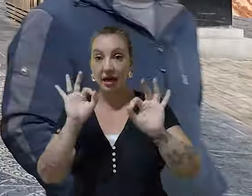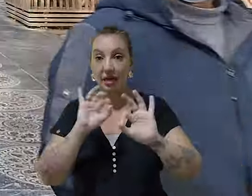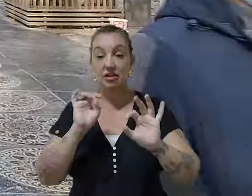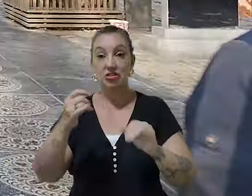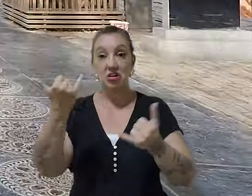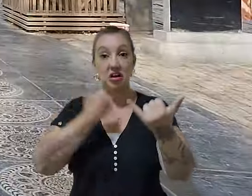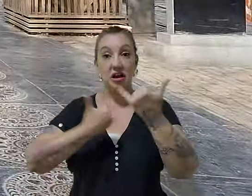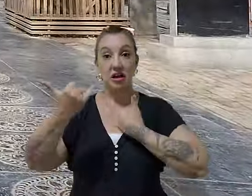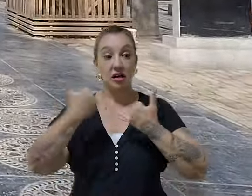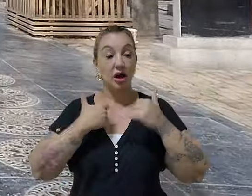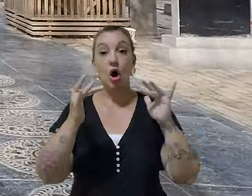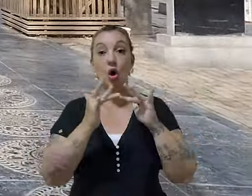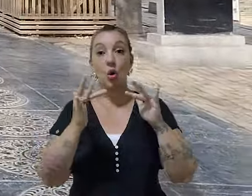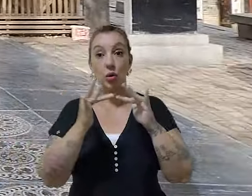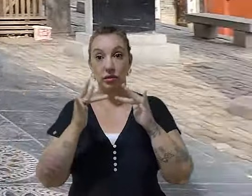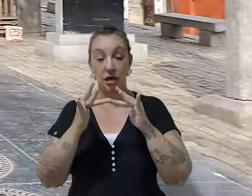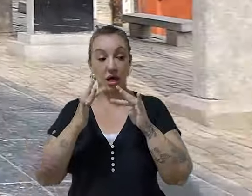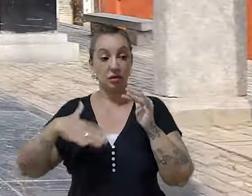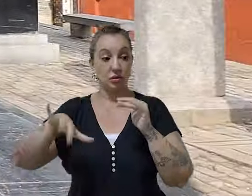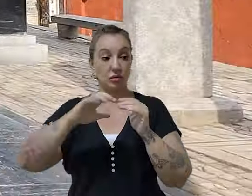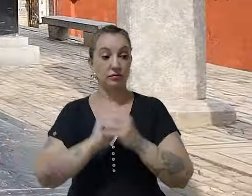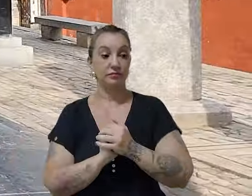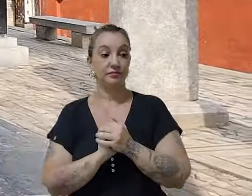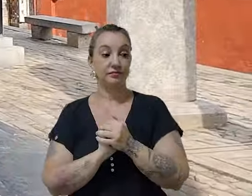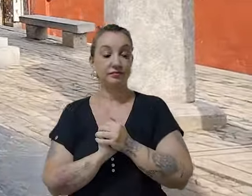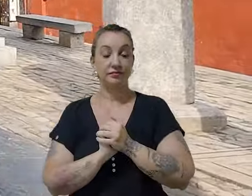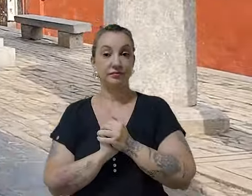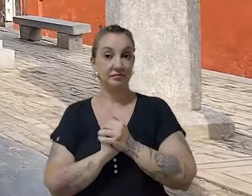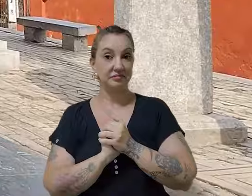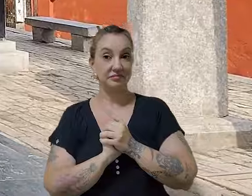aprendi isso em contato com... Ei, Lauchi!